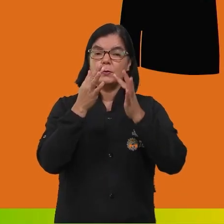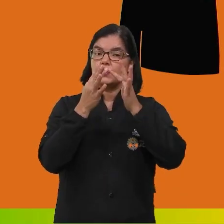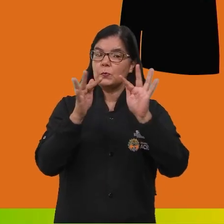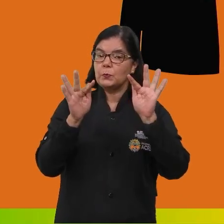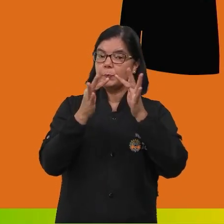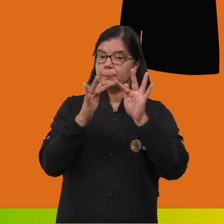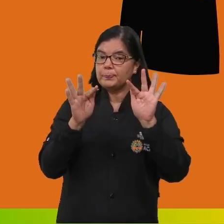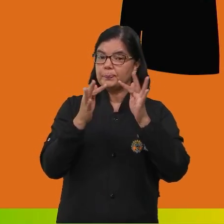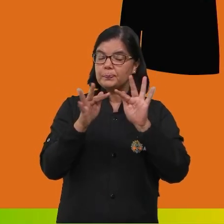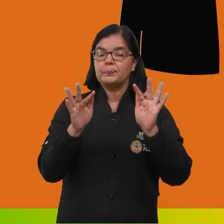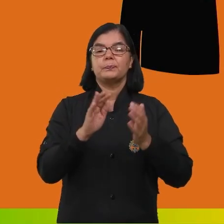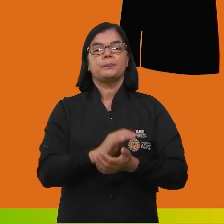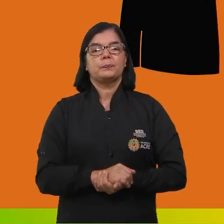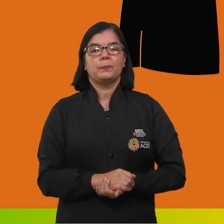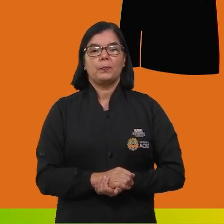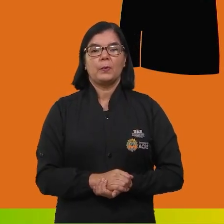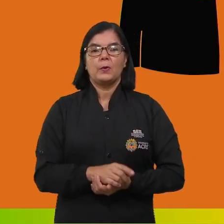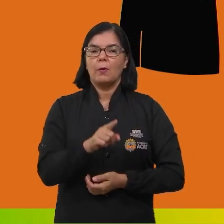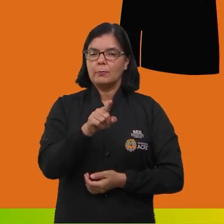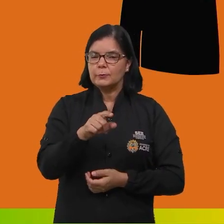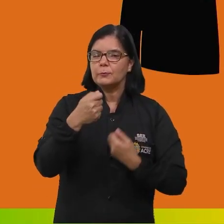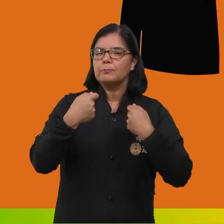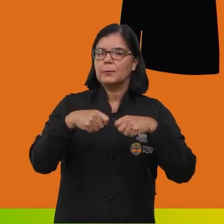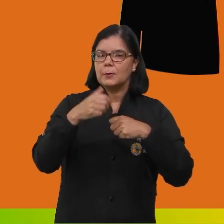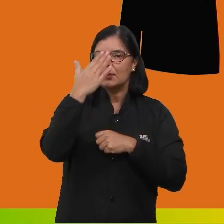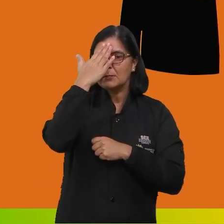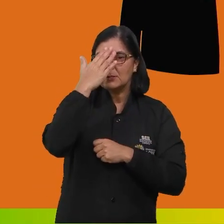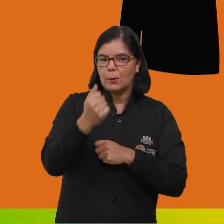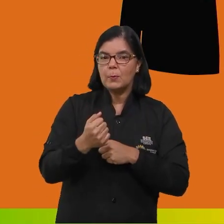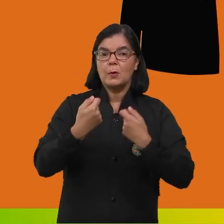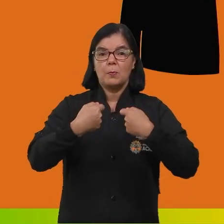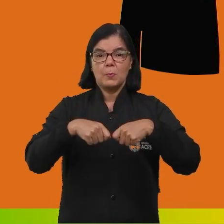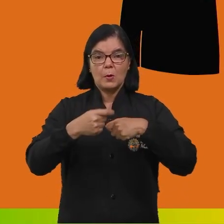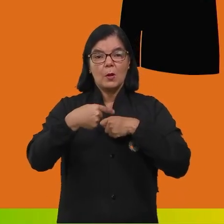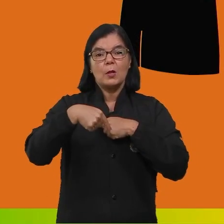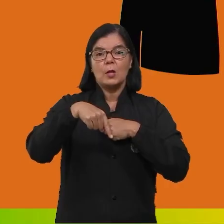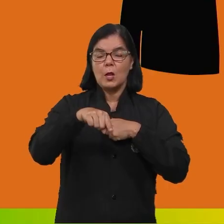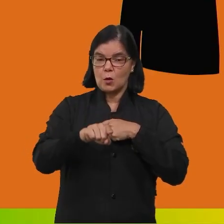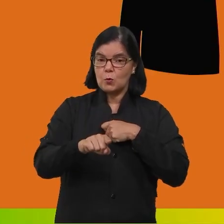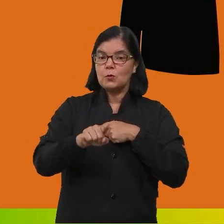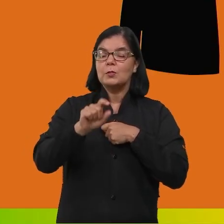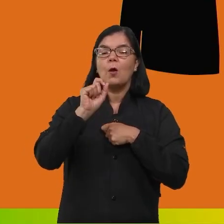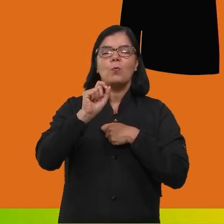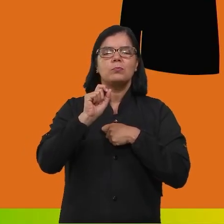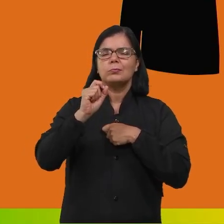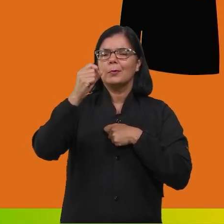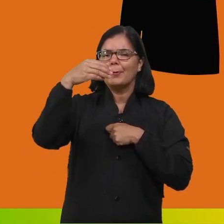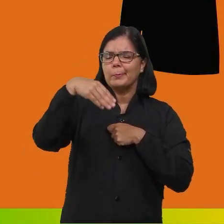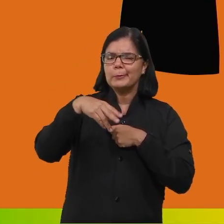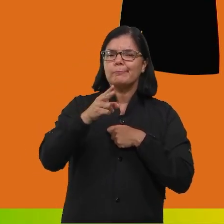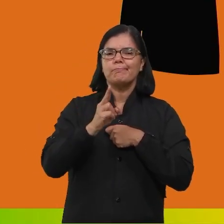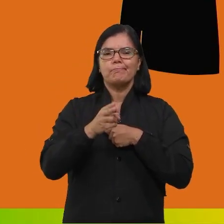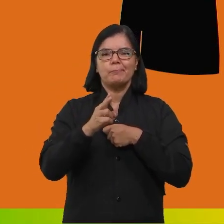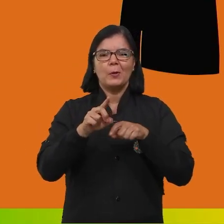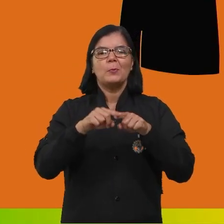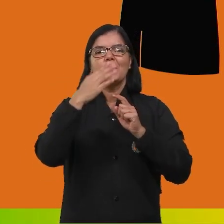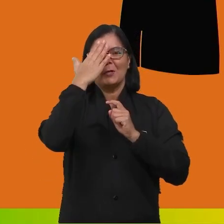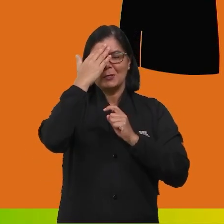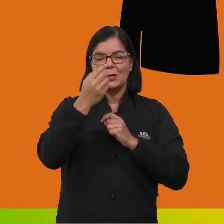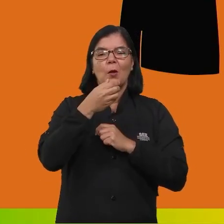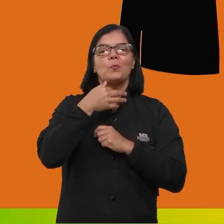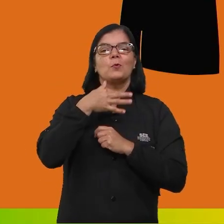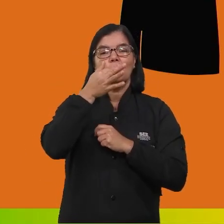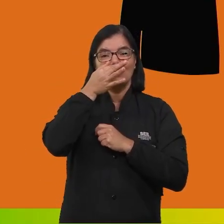frase do Marcel. Vocês precisam saber que precisam ir em direção à luz, mesmo que saibam que um